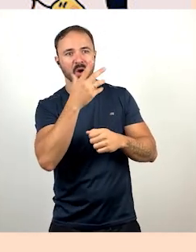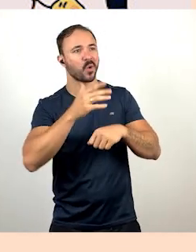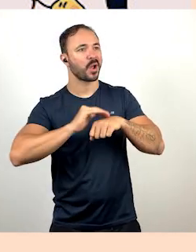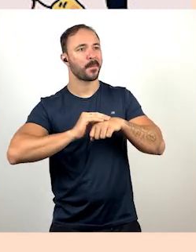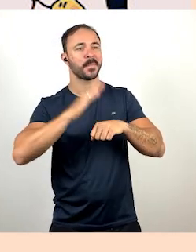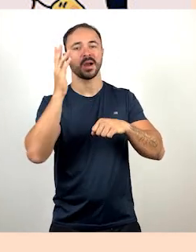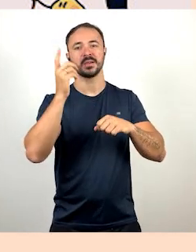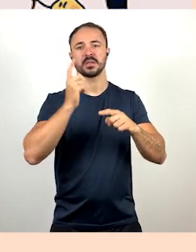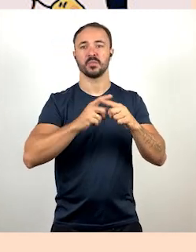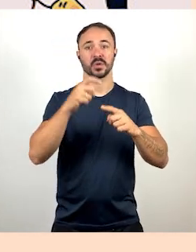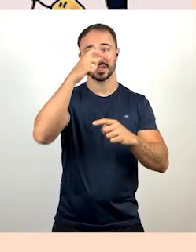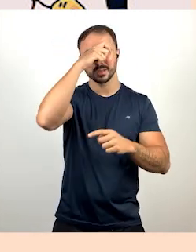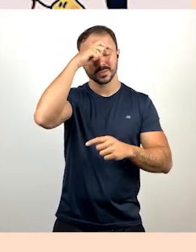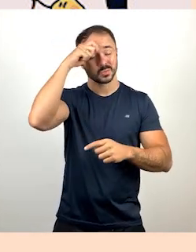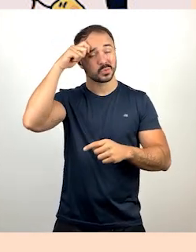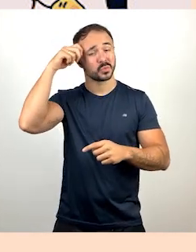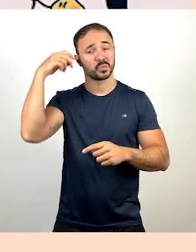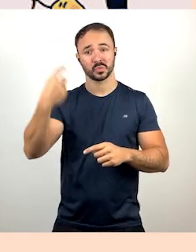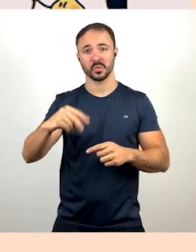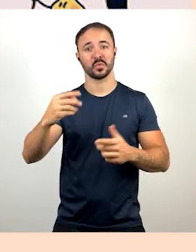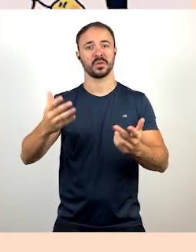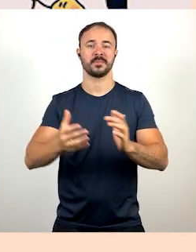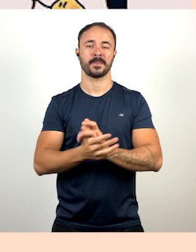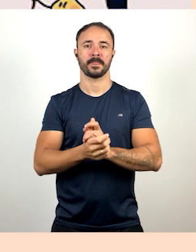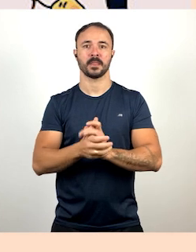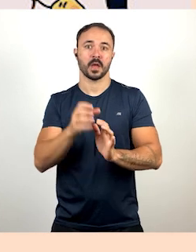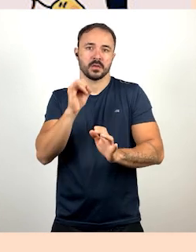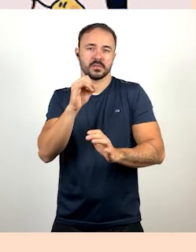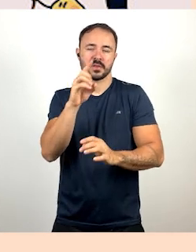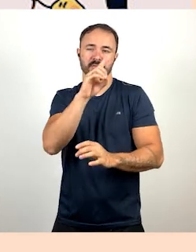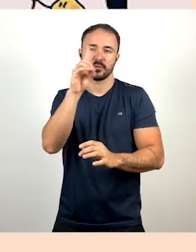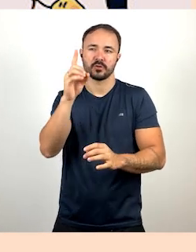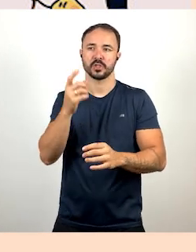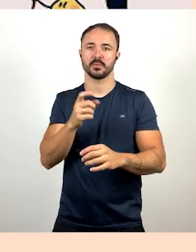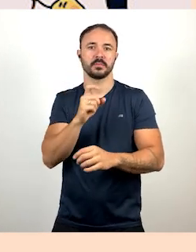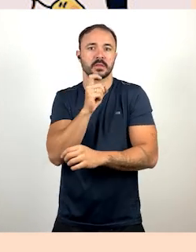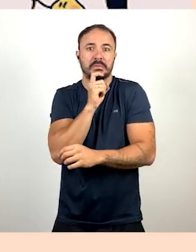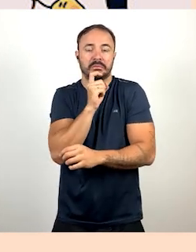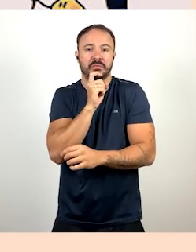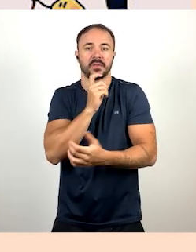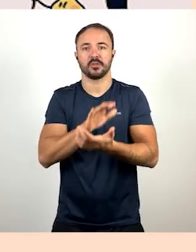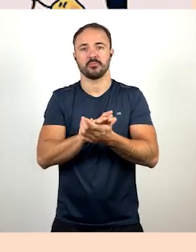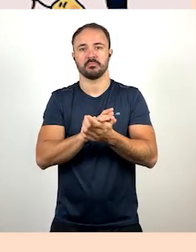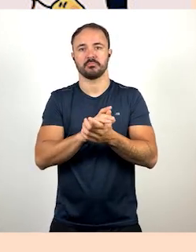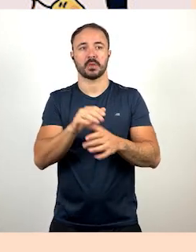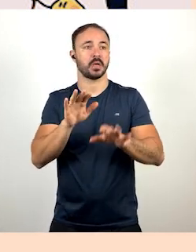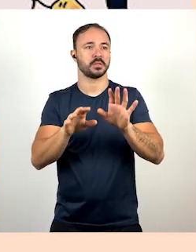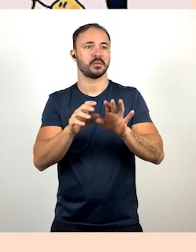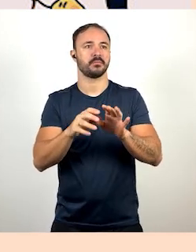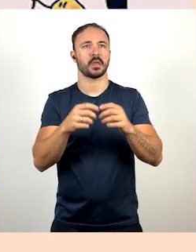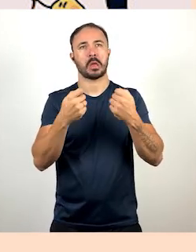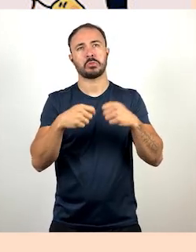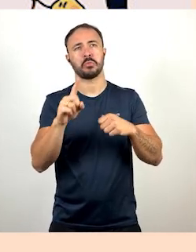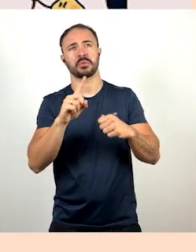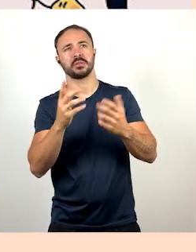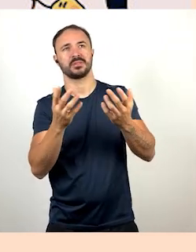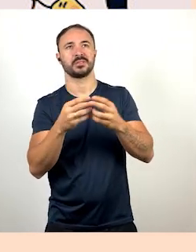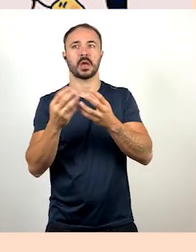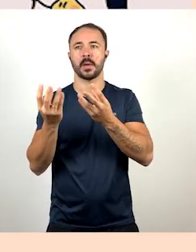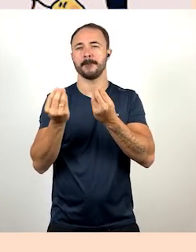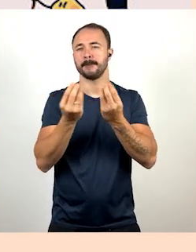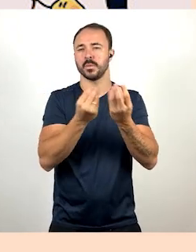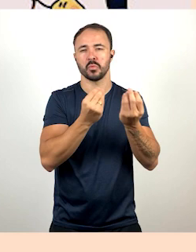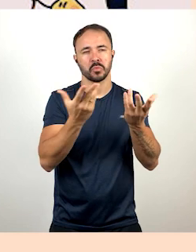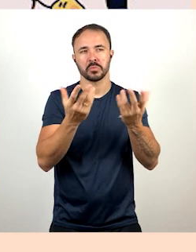muito. Se for um dia mais frio, nós não precisamos, no caso, beber tanta água por dia, porque